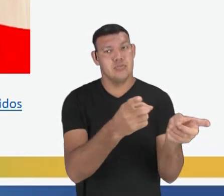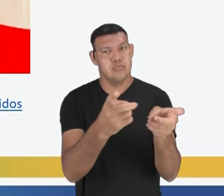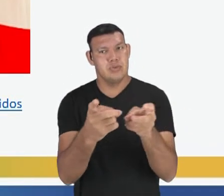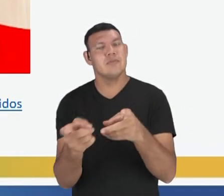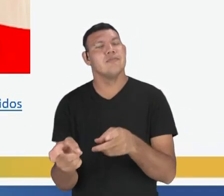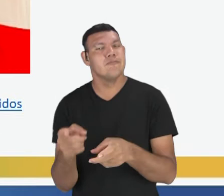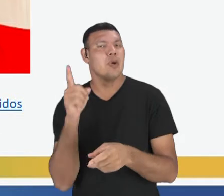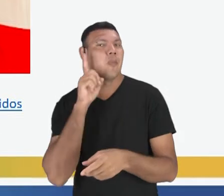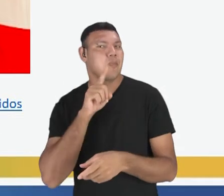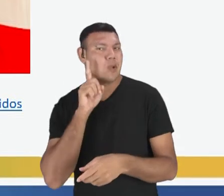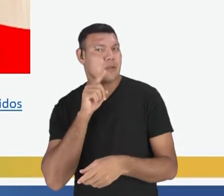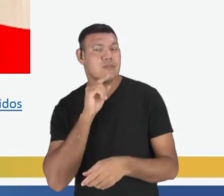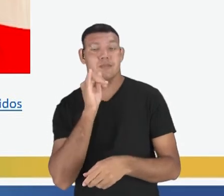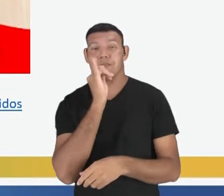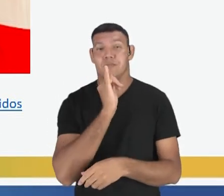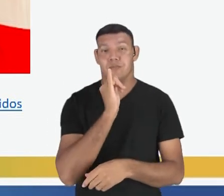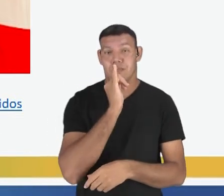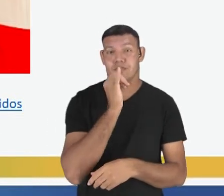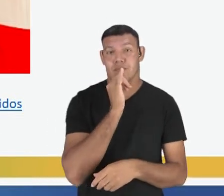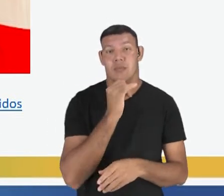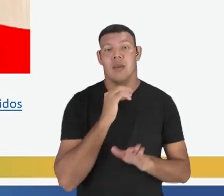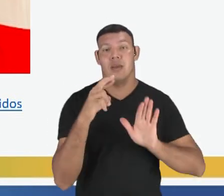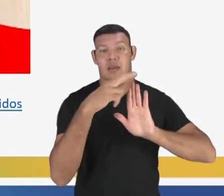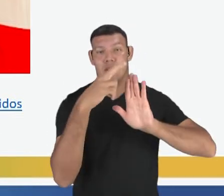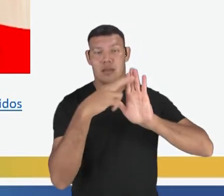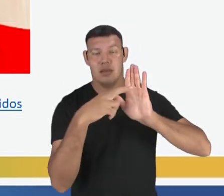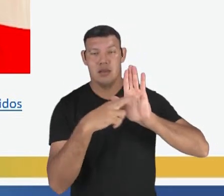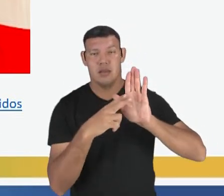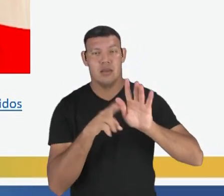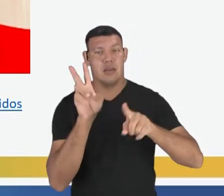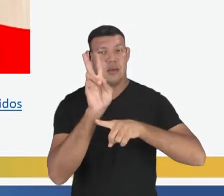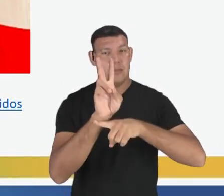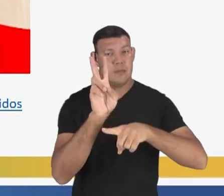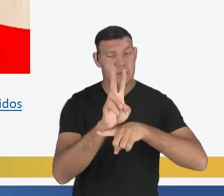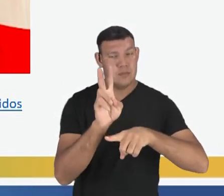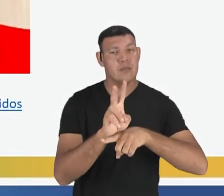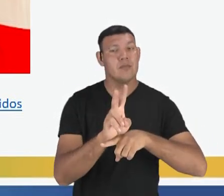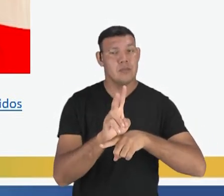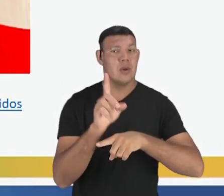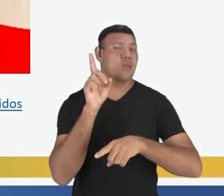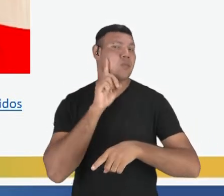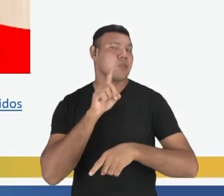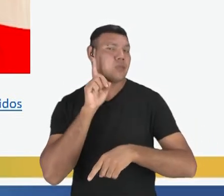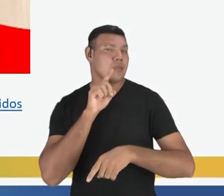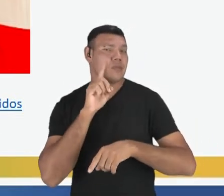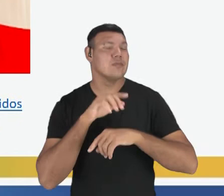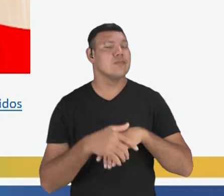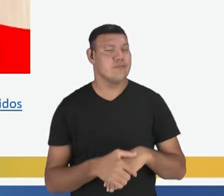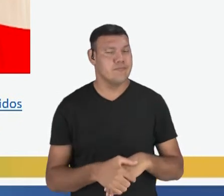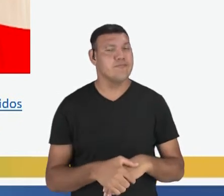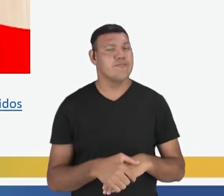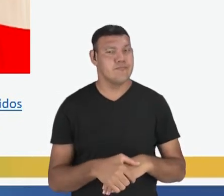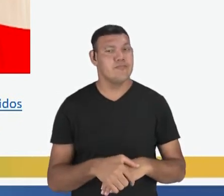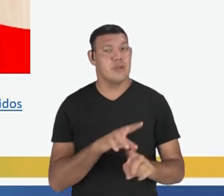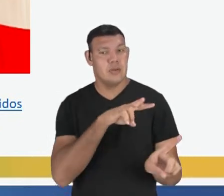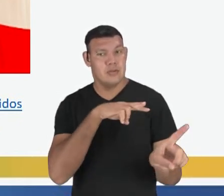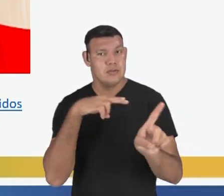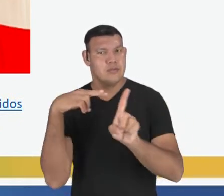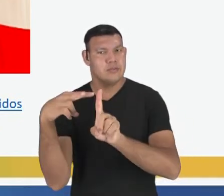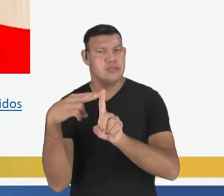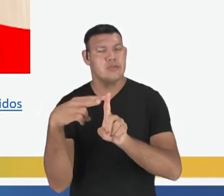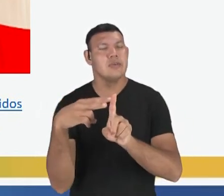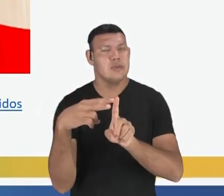Por exemplo, as medidas protecionistas adotadas pelos Estados Unidos visam proteger e valorizar o